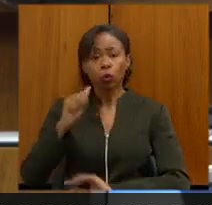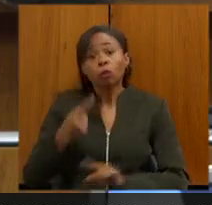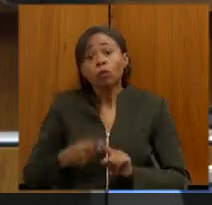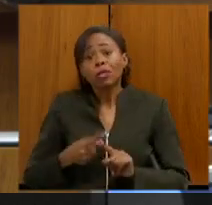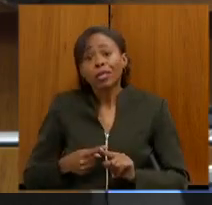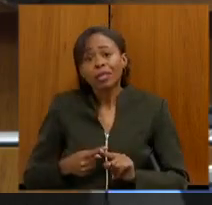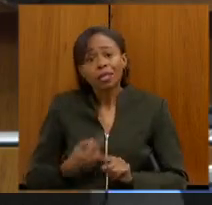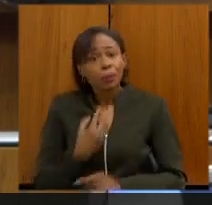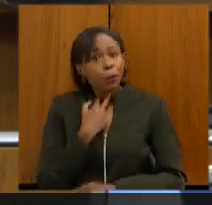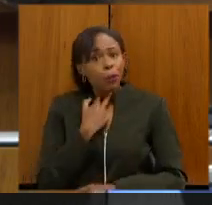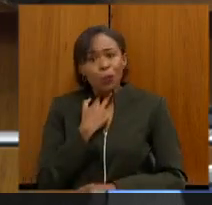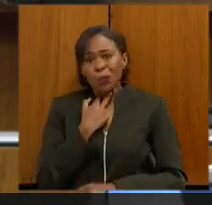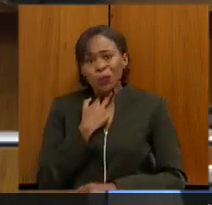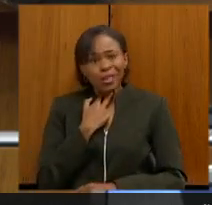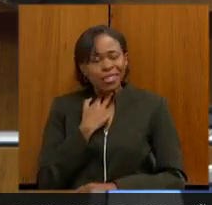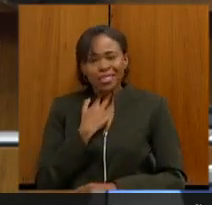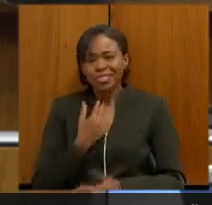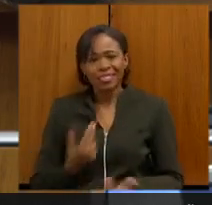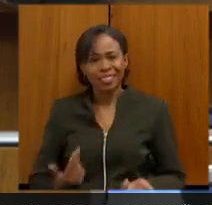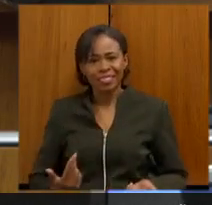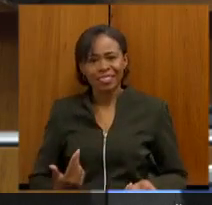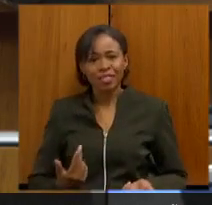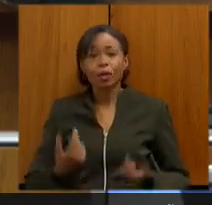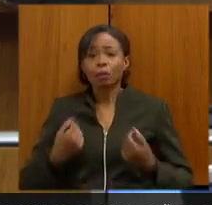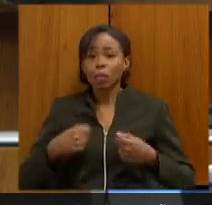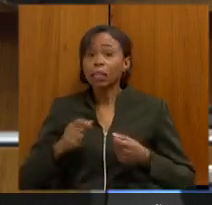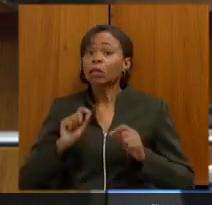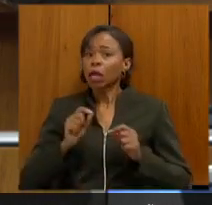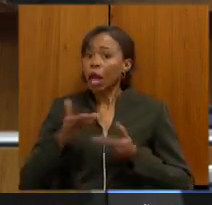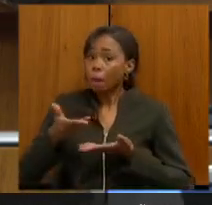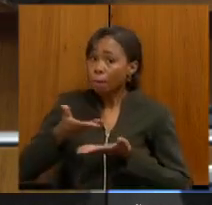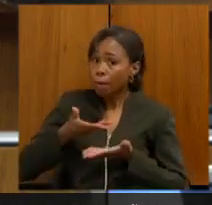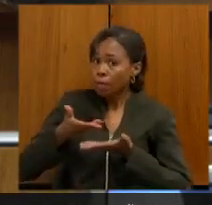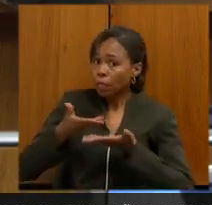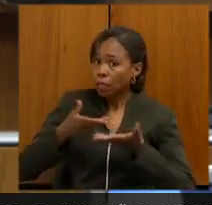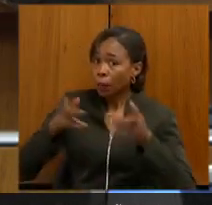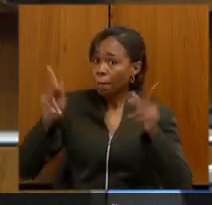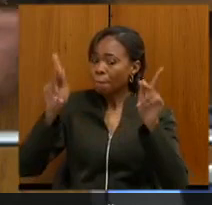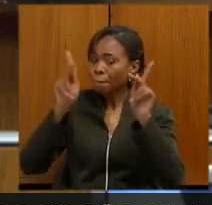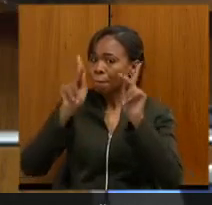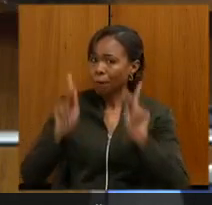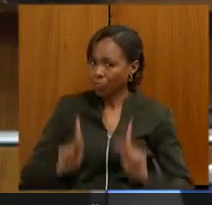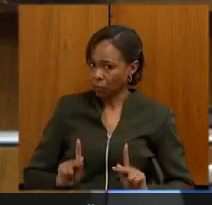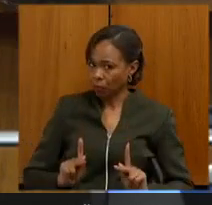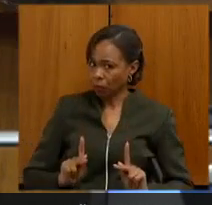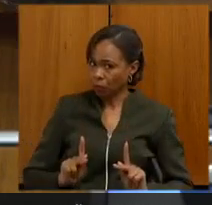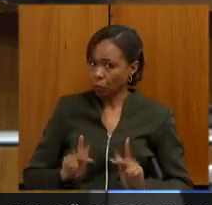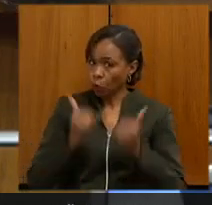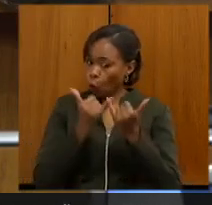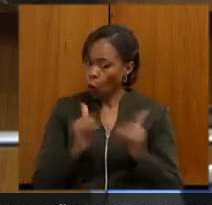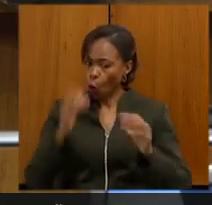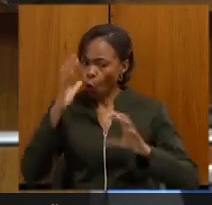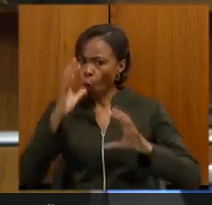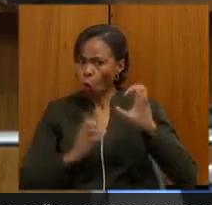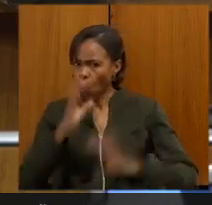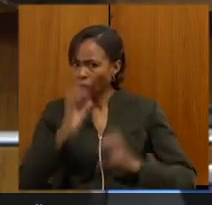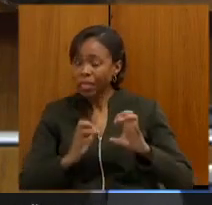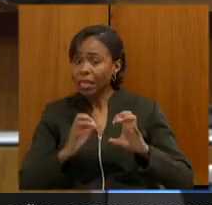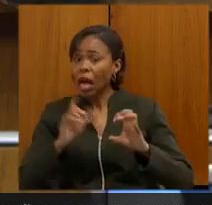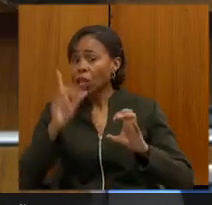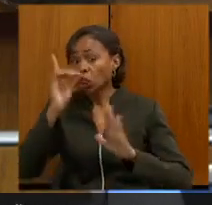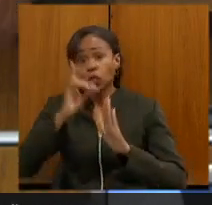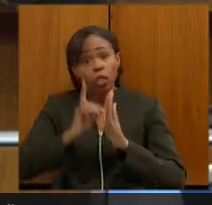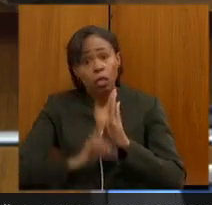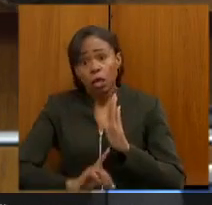pode haver um pó tem que ser sobre mediação pacífica do conflito é isso que eu conflito é um direito humano essencial